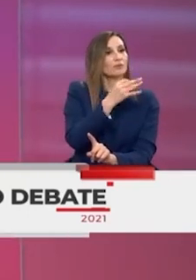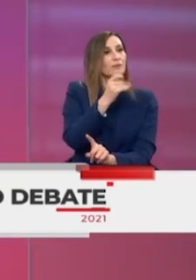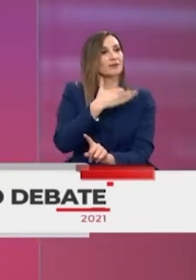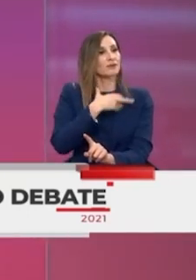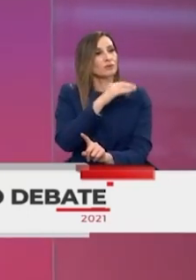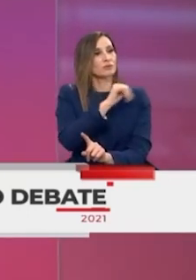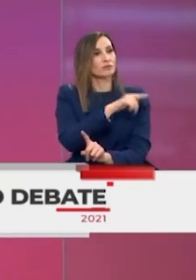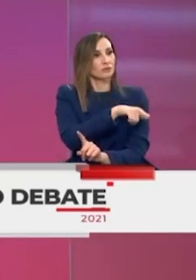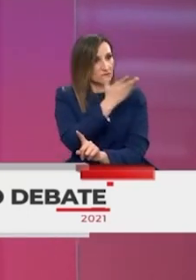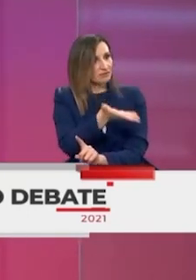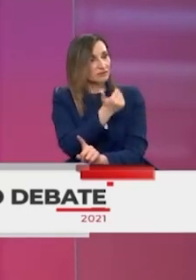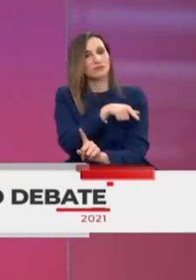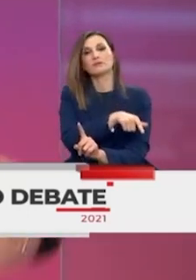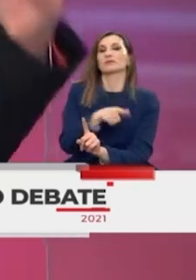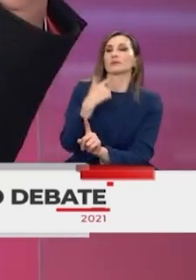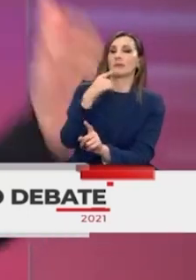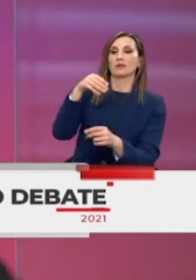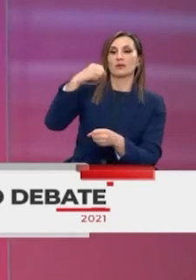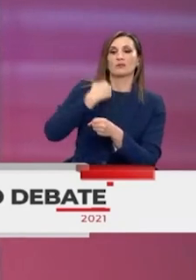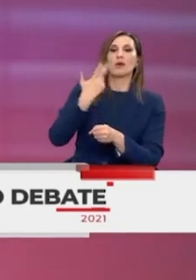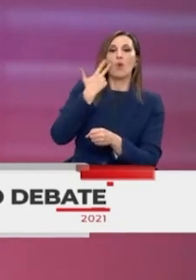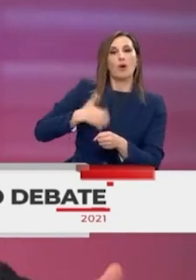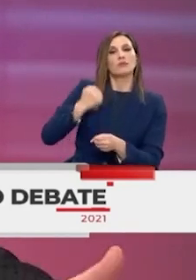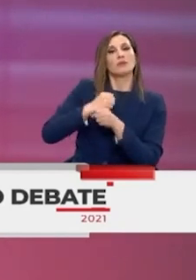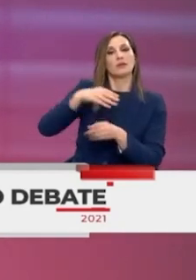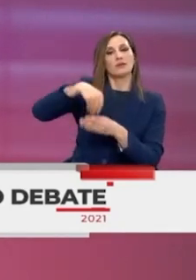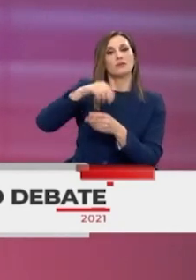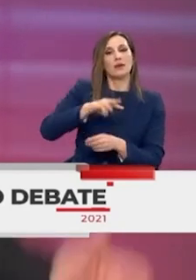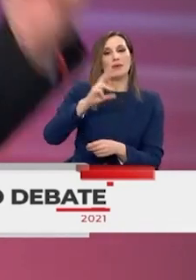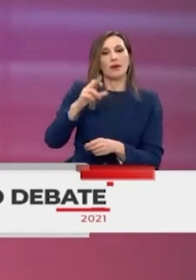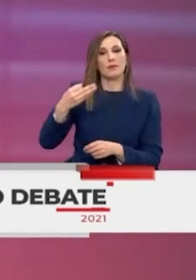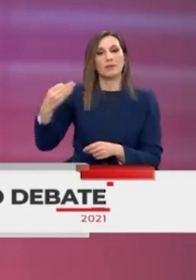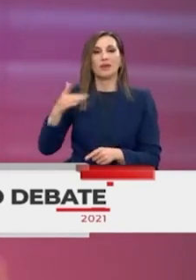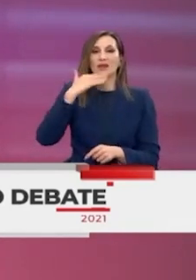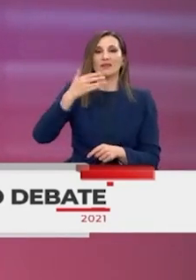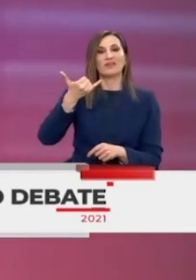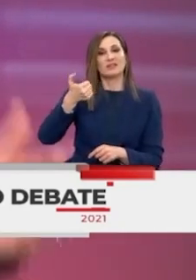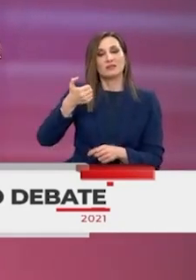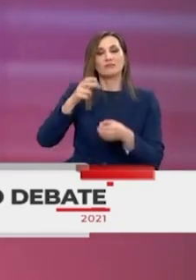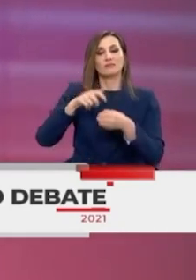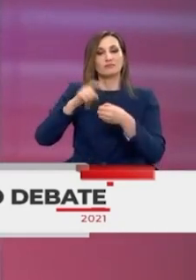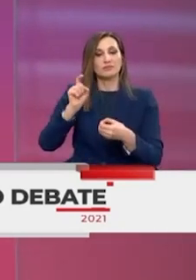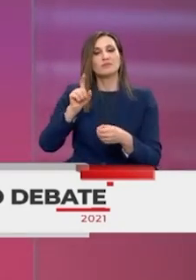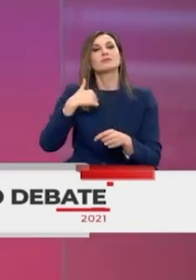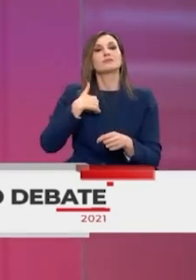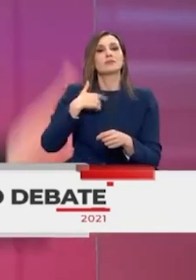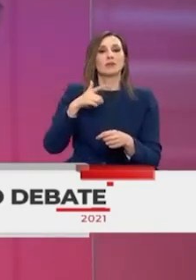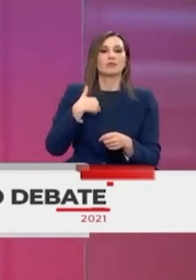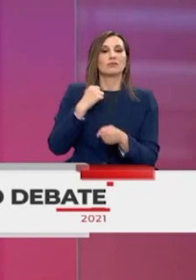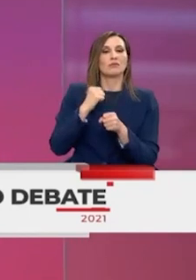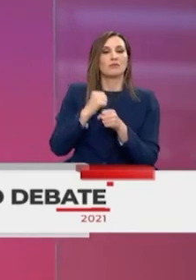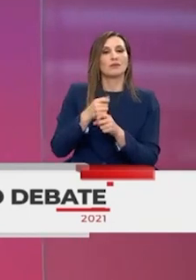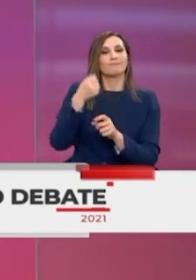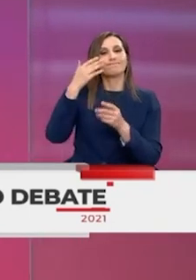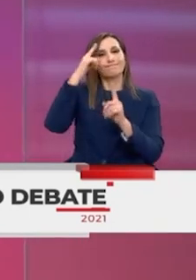Eu trabalhei e deu honro-me ter trabalhado no MRPP, honro-me ter saído do MRPP aos 25 anos. Trabalhei 45 anos pela democracia, pela liberdade,